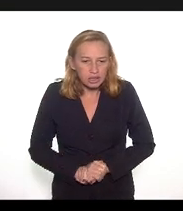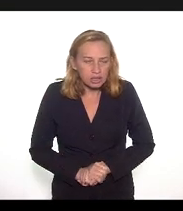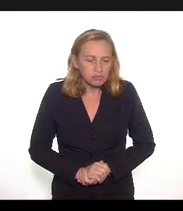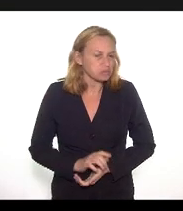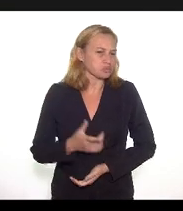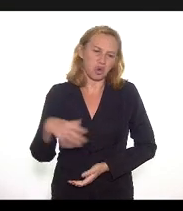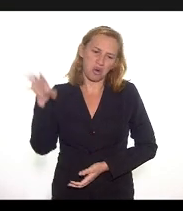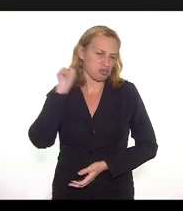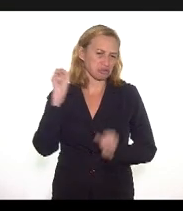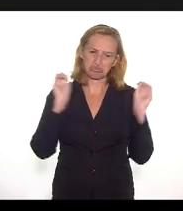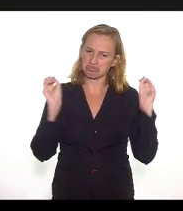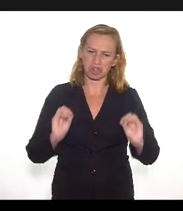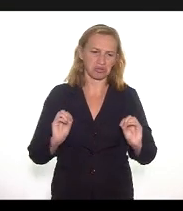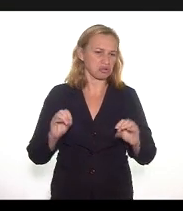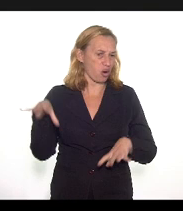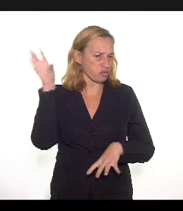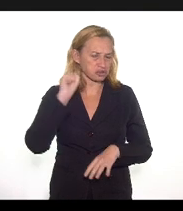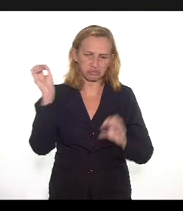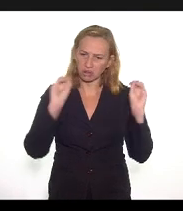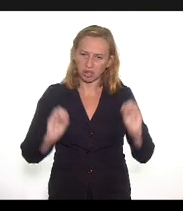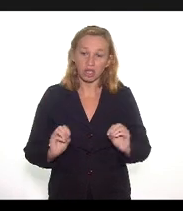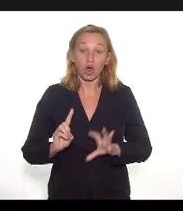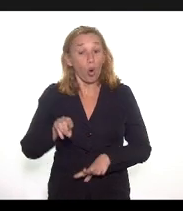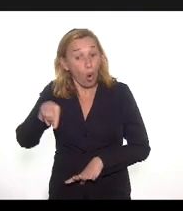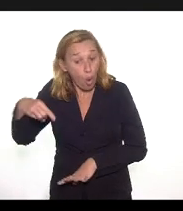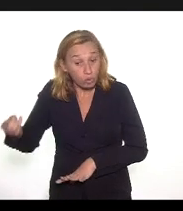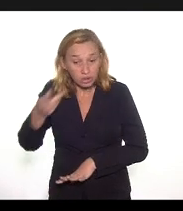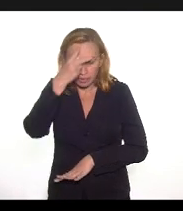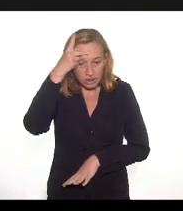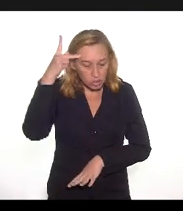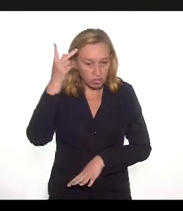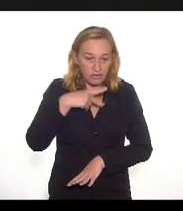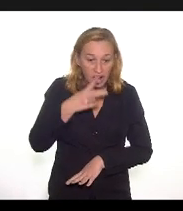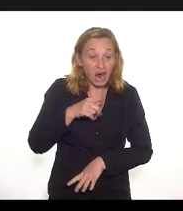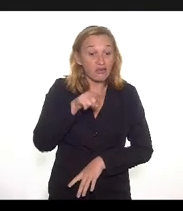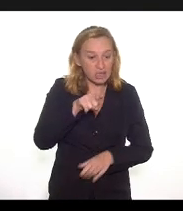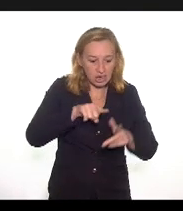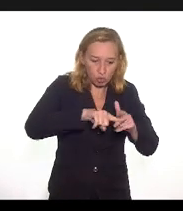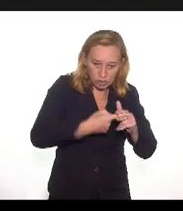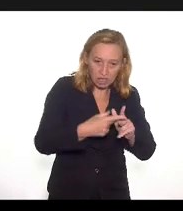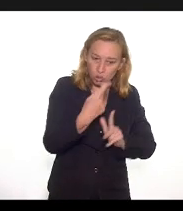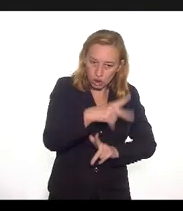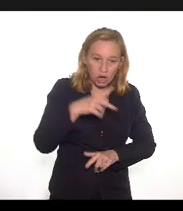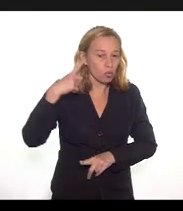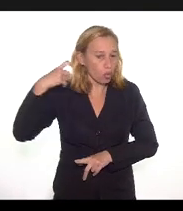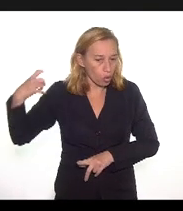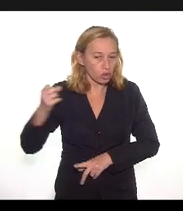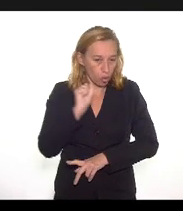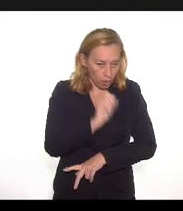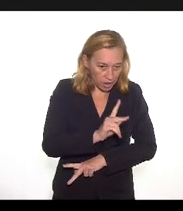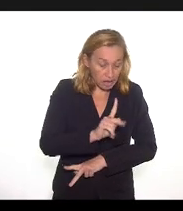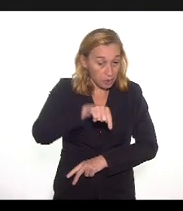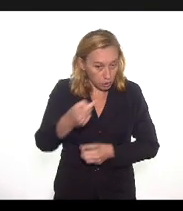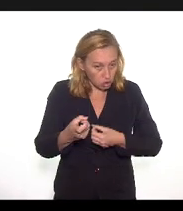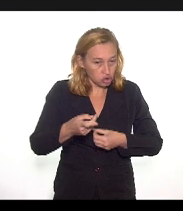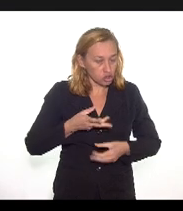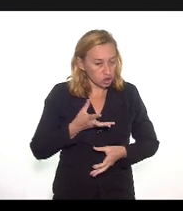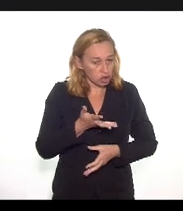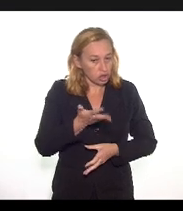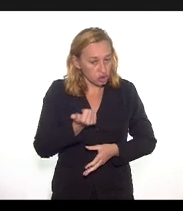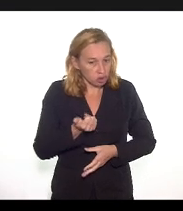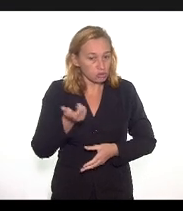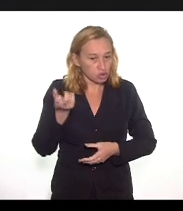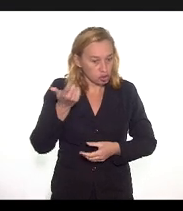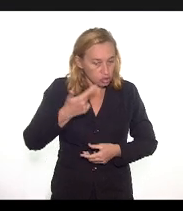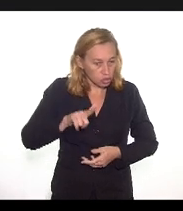Não está saindo. Luizinho, eu vou passar para outro. Enquanto você conserta aí teu áudio, depois eu volto a te chamar.